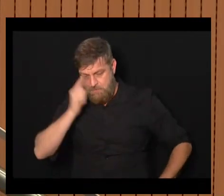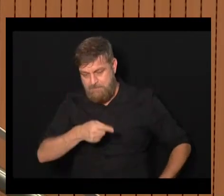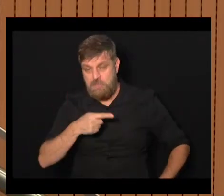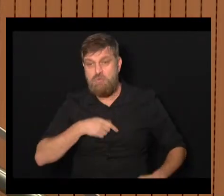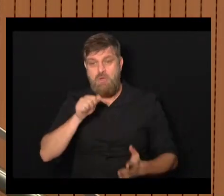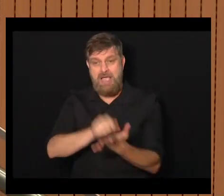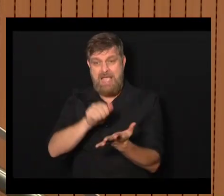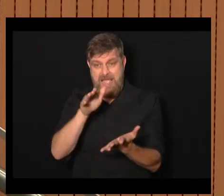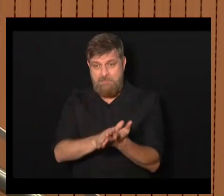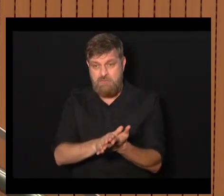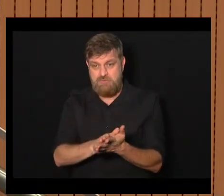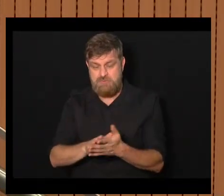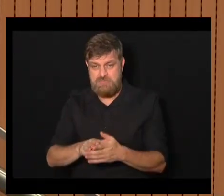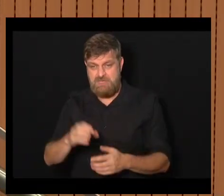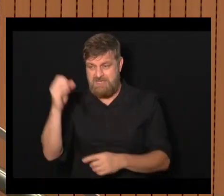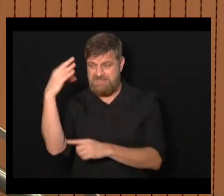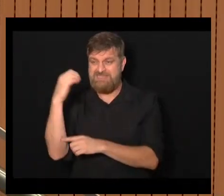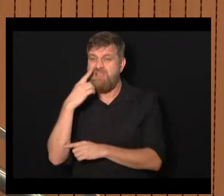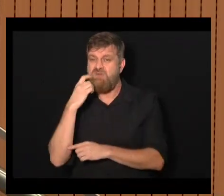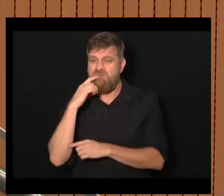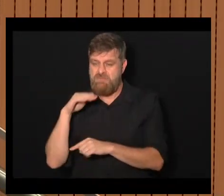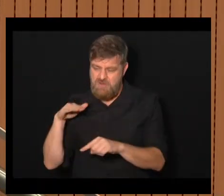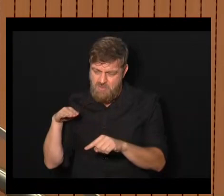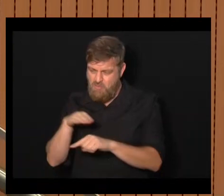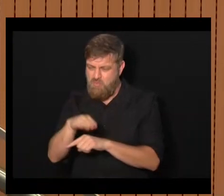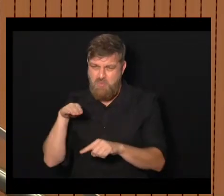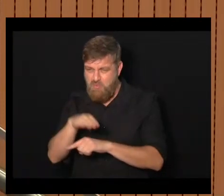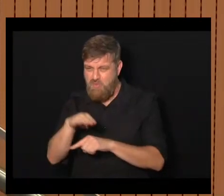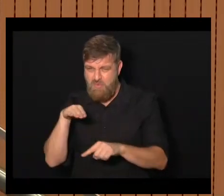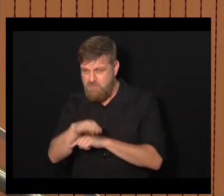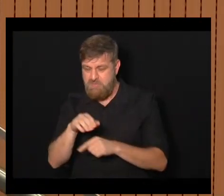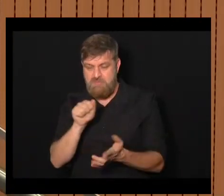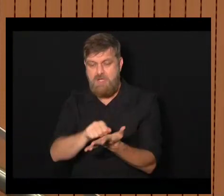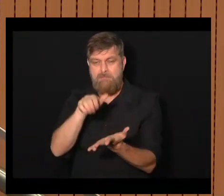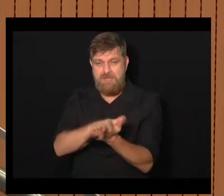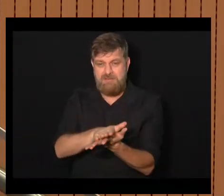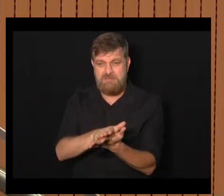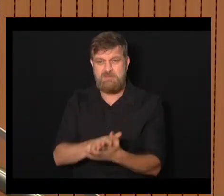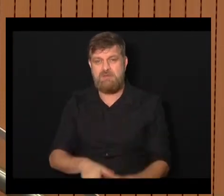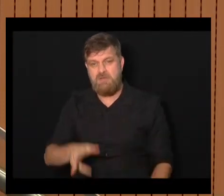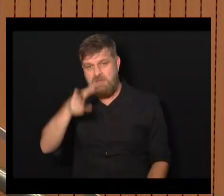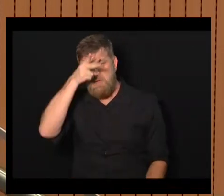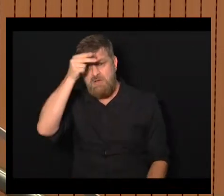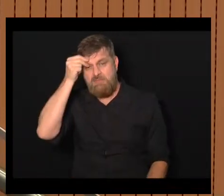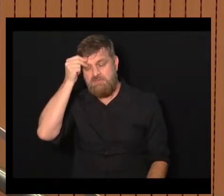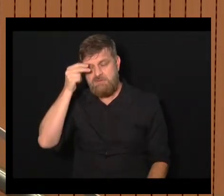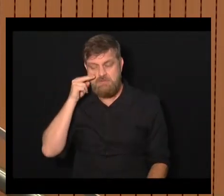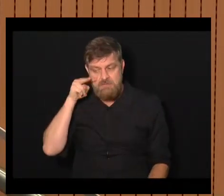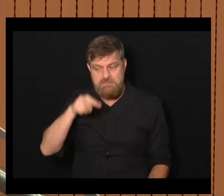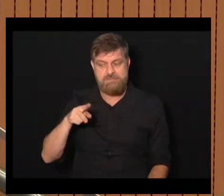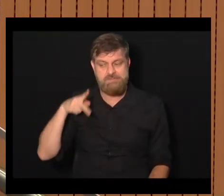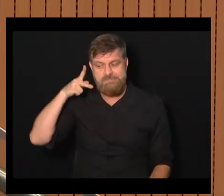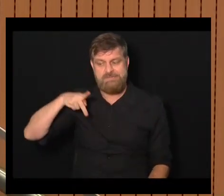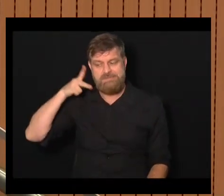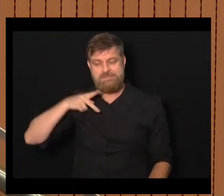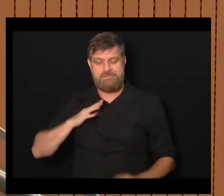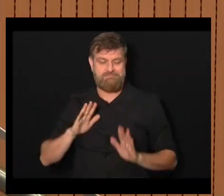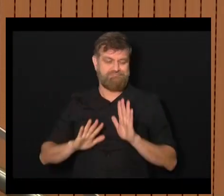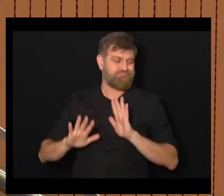as multas por avanço de sinal vermelho, que ele tentou de uma maneira arbitrária, e o prefeito, vendo que politicamente estava apanhando